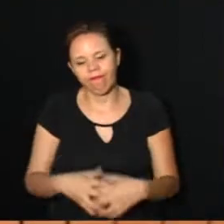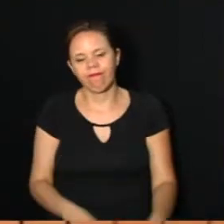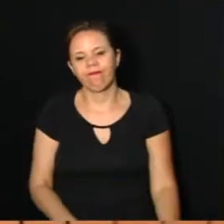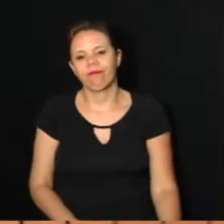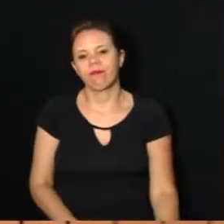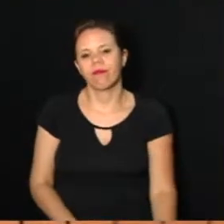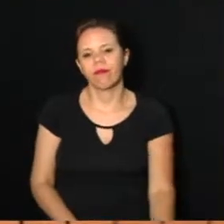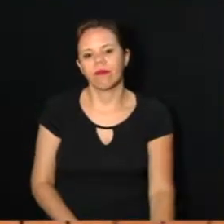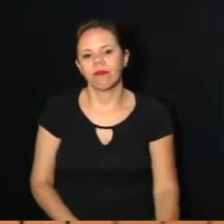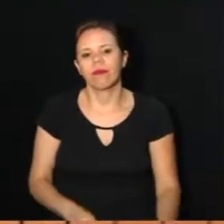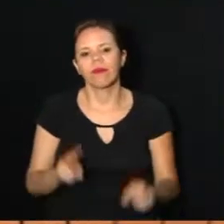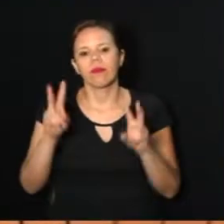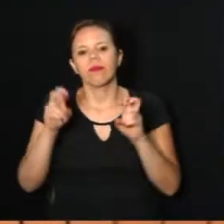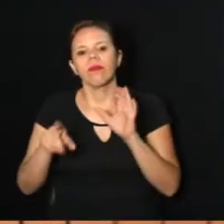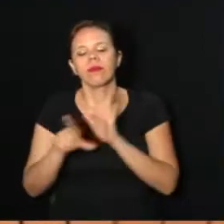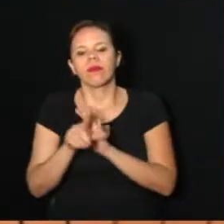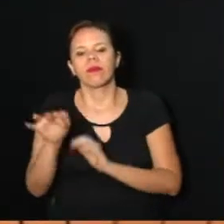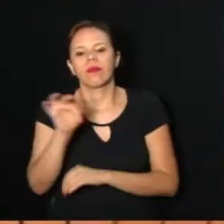sobre a Lei Federal, Lei